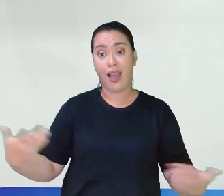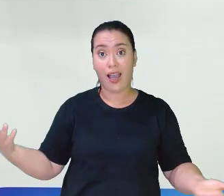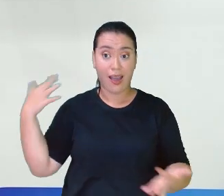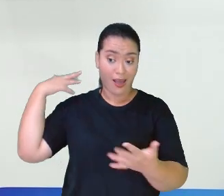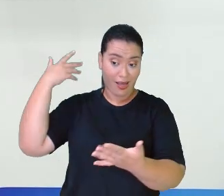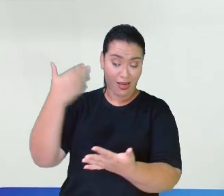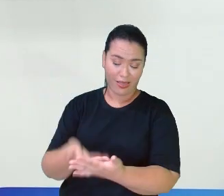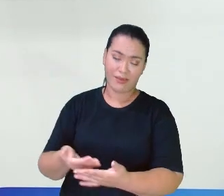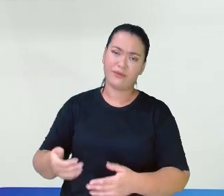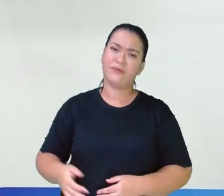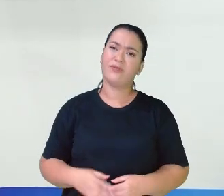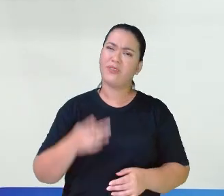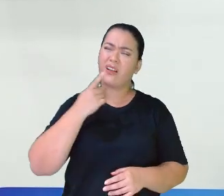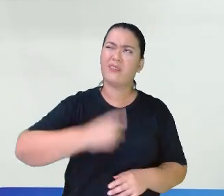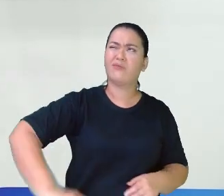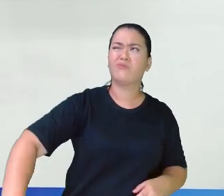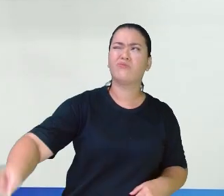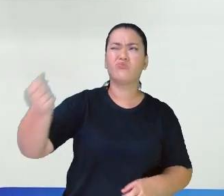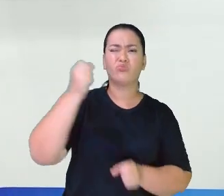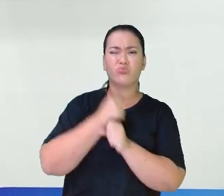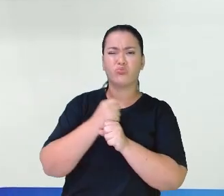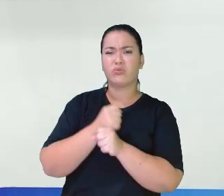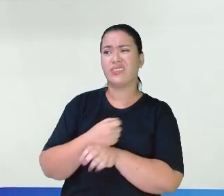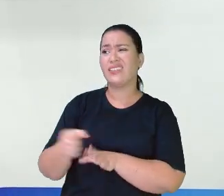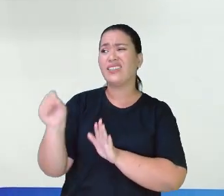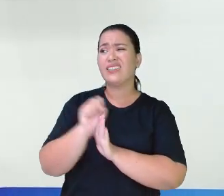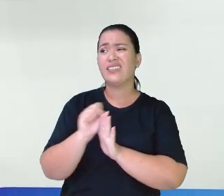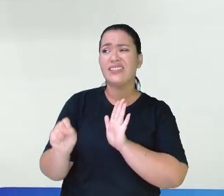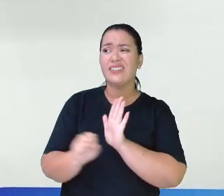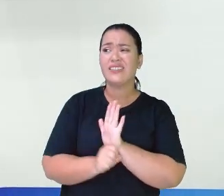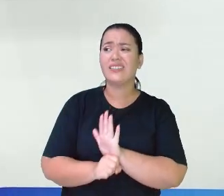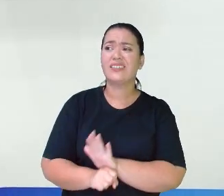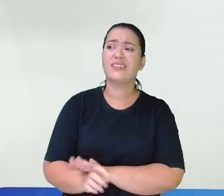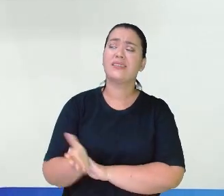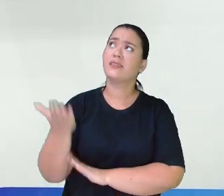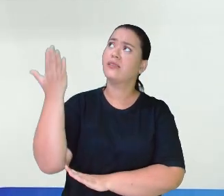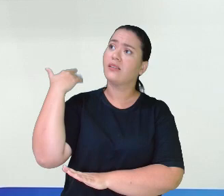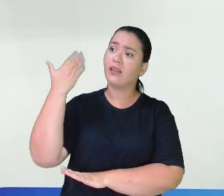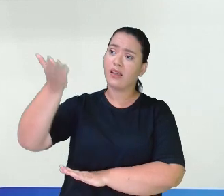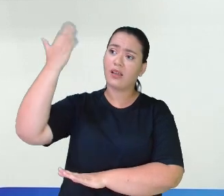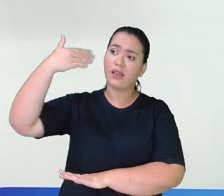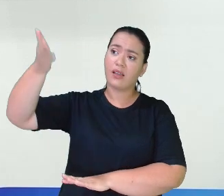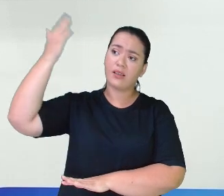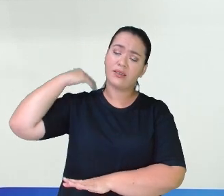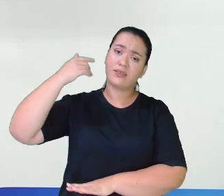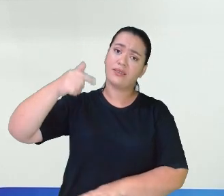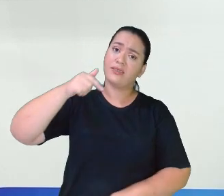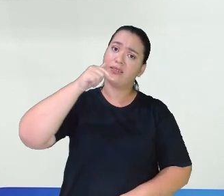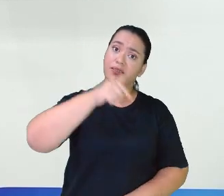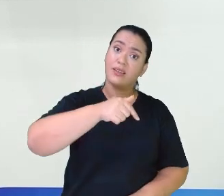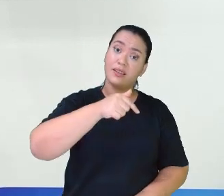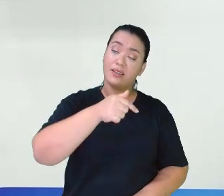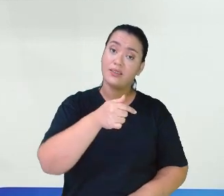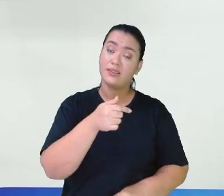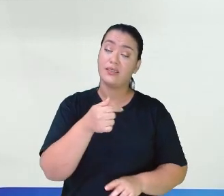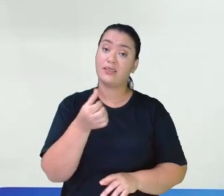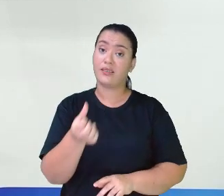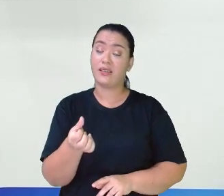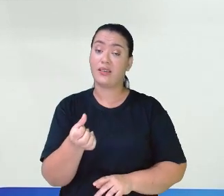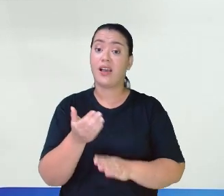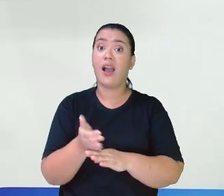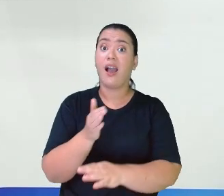ele nasceu lá no início, no século, deixa eu voltar aqui, ó, 7 e 6 antes de